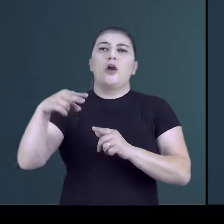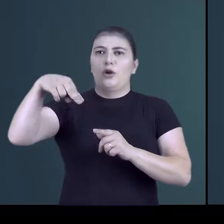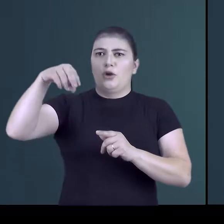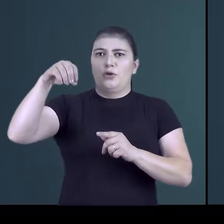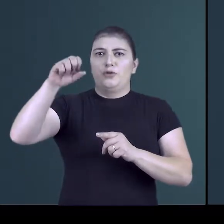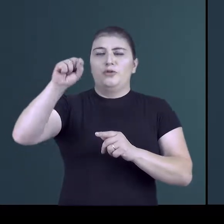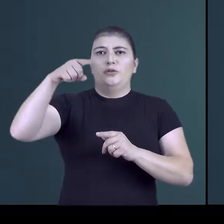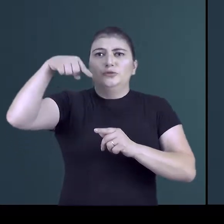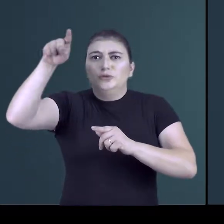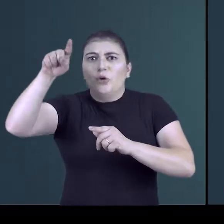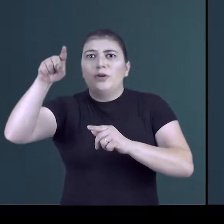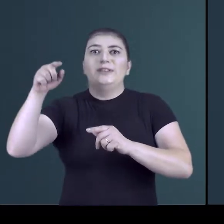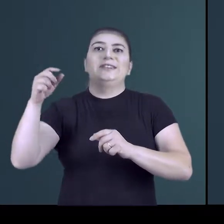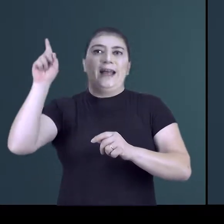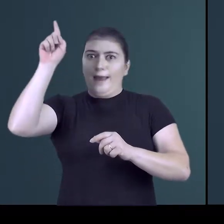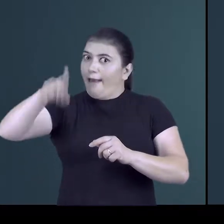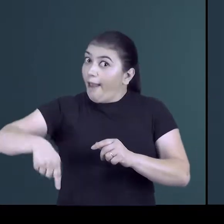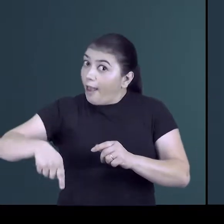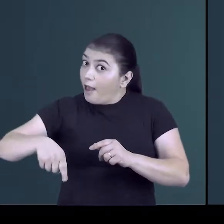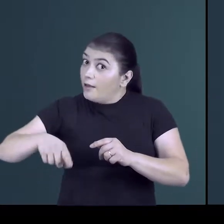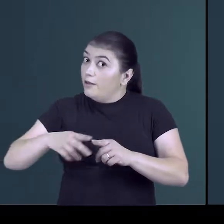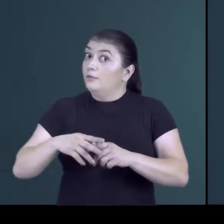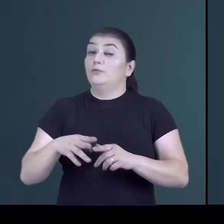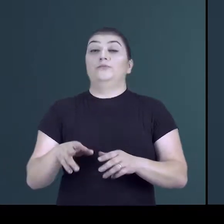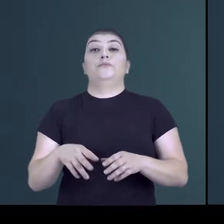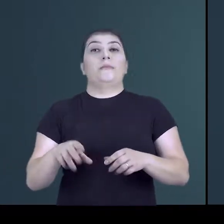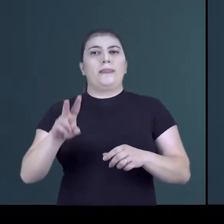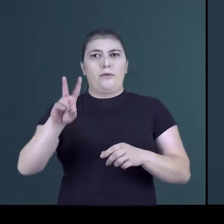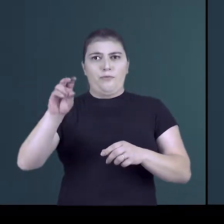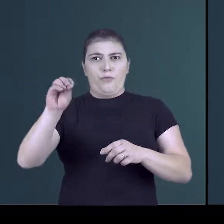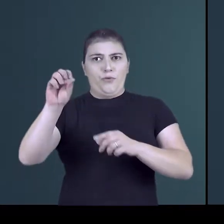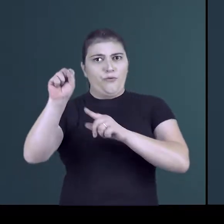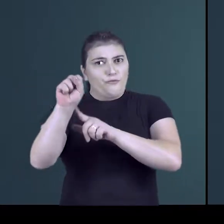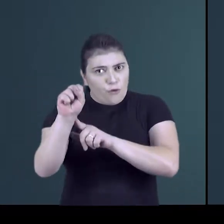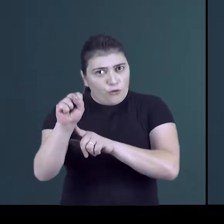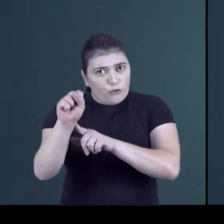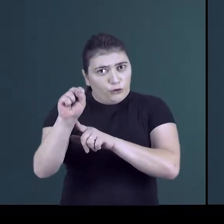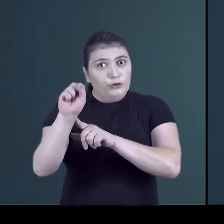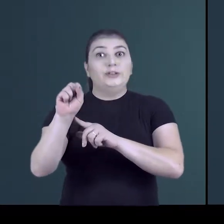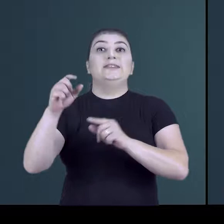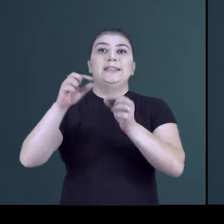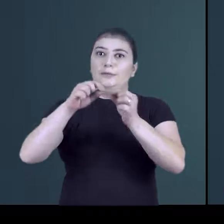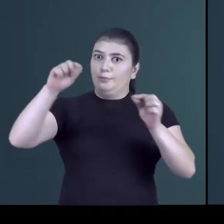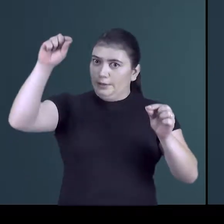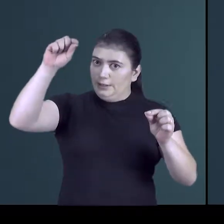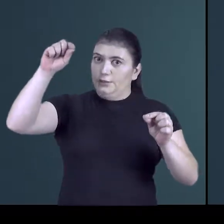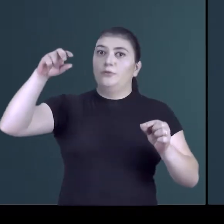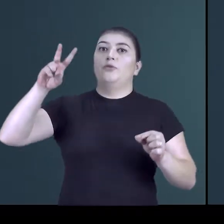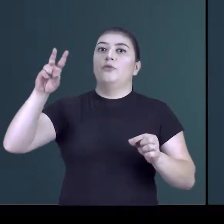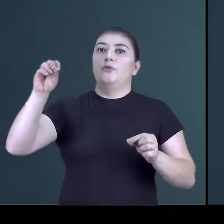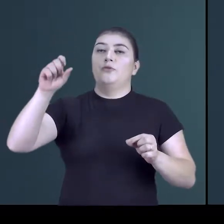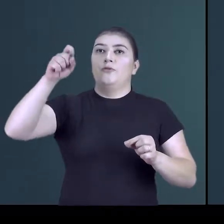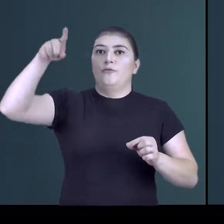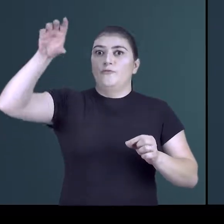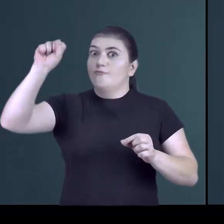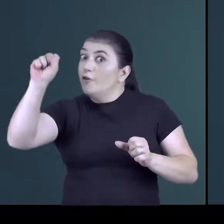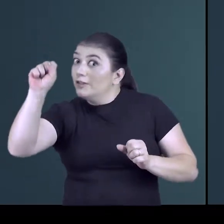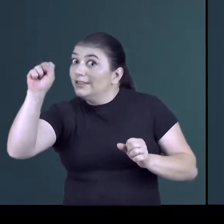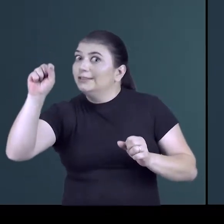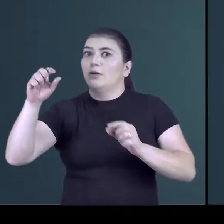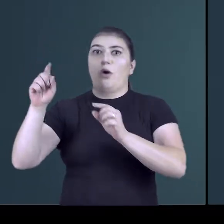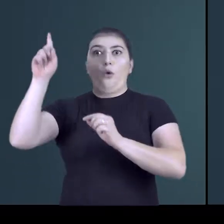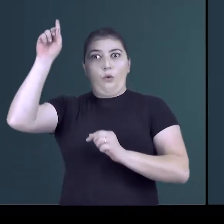Nós é pronome pessoal do caso reto. Vos e não vós. Vós também é pronome pessoal do caso